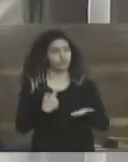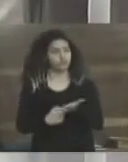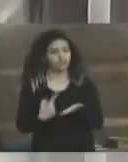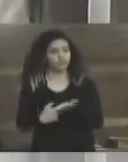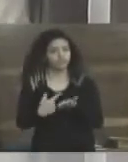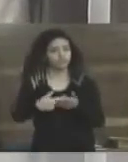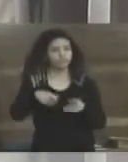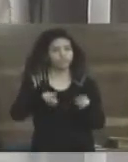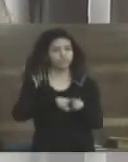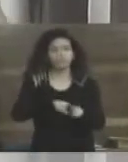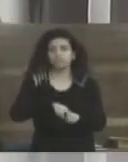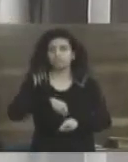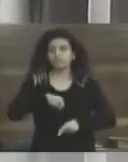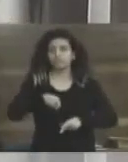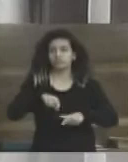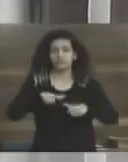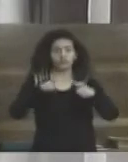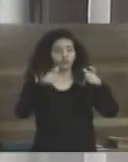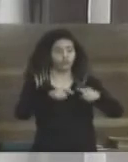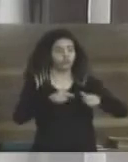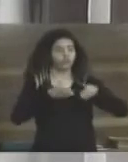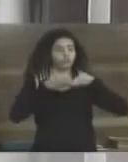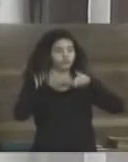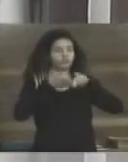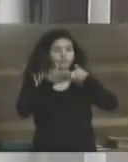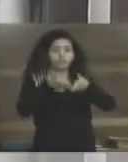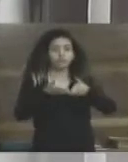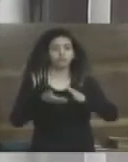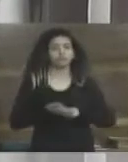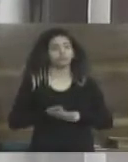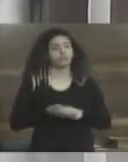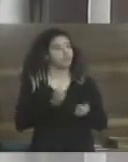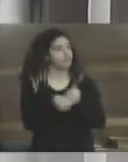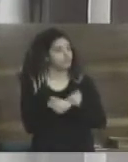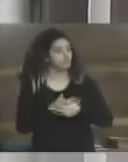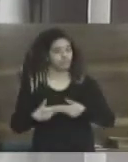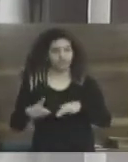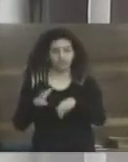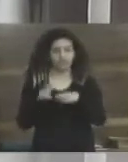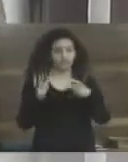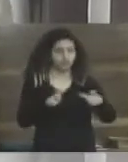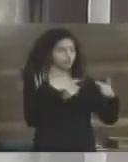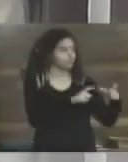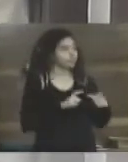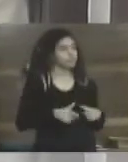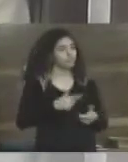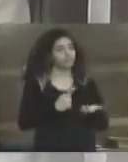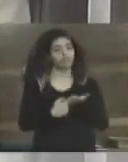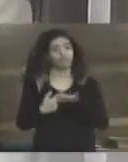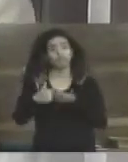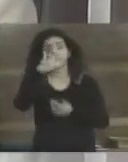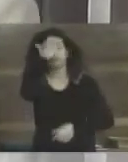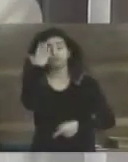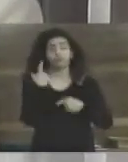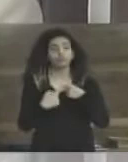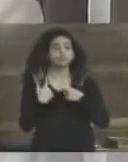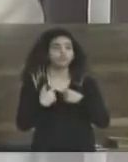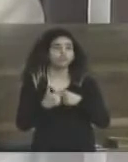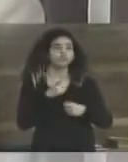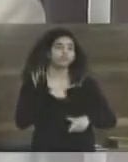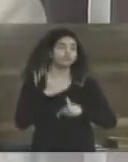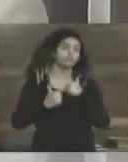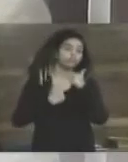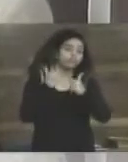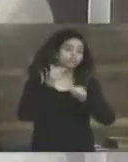na Marina, em todos os pontos da nossa cidade são contratadas pessoas. Mas por quê? Porque tem uma luta ali